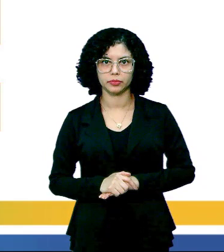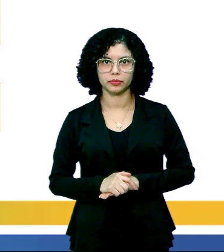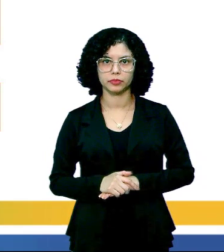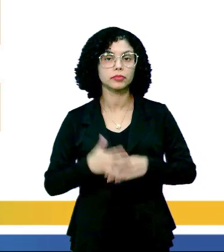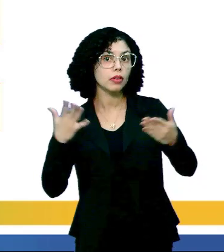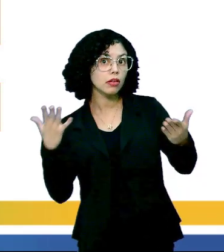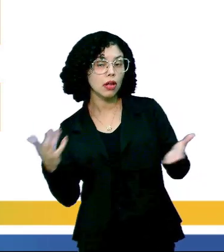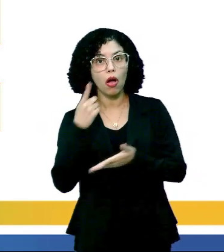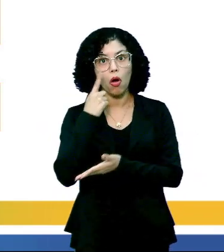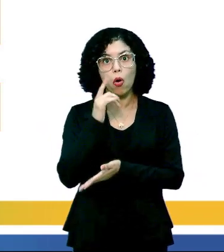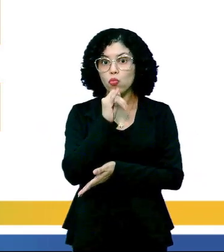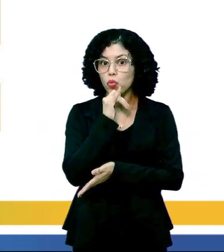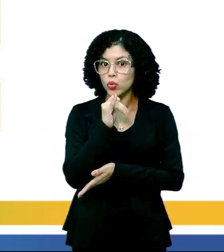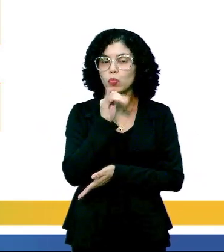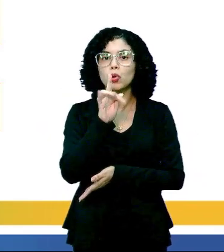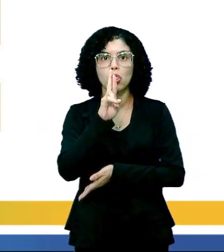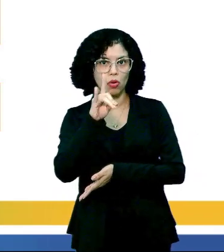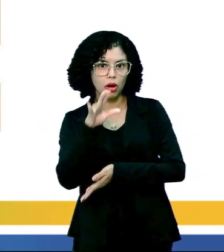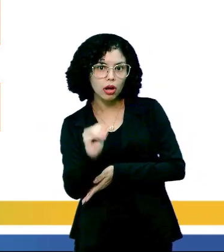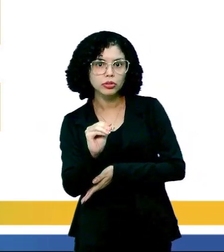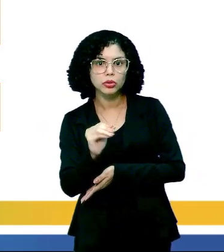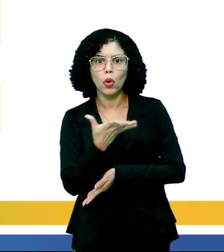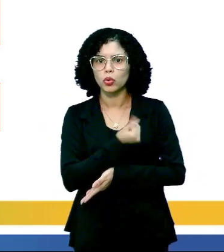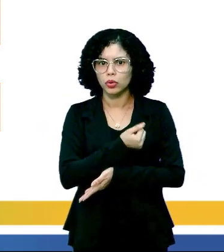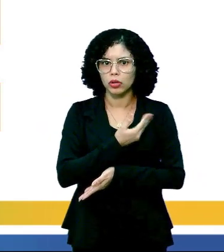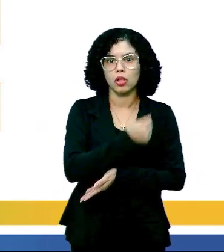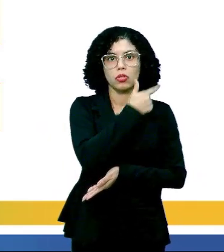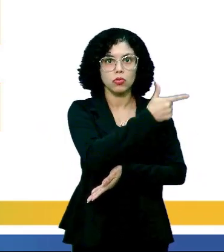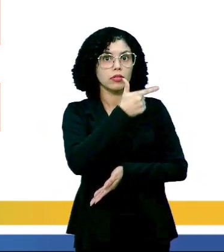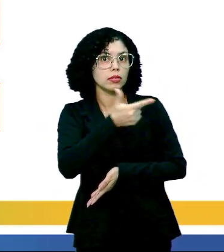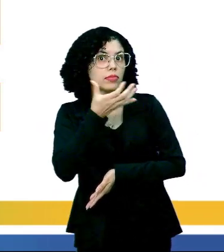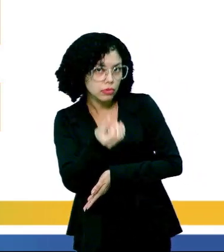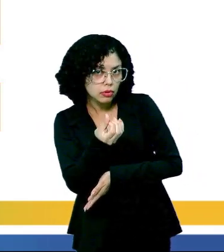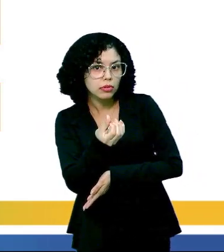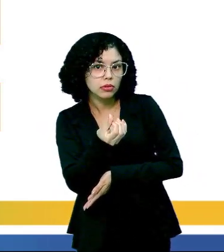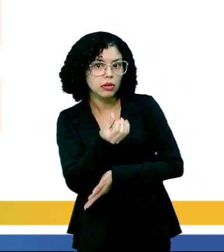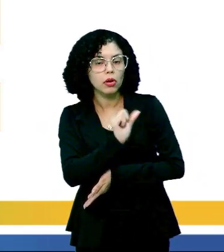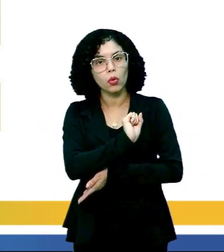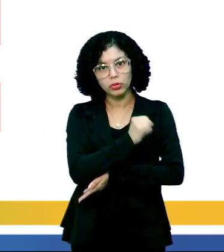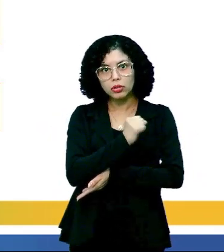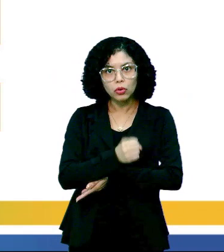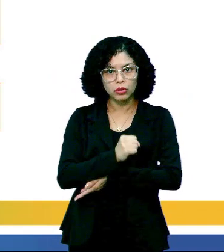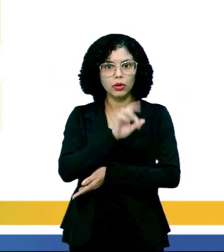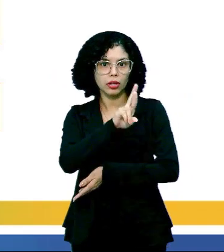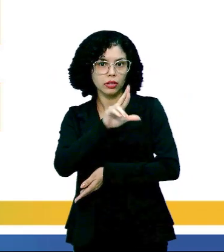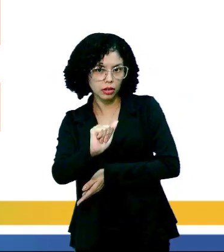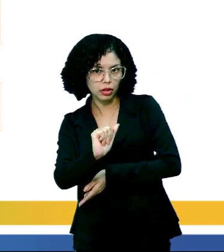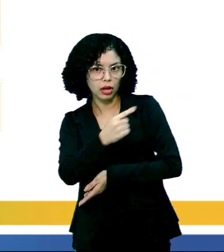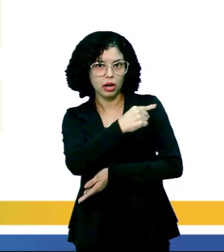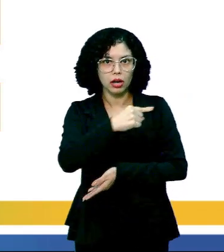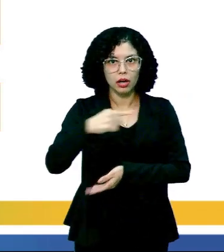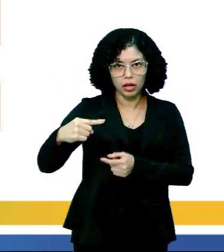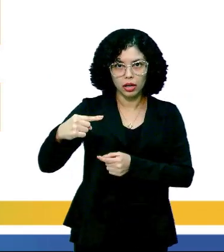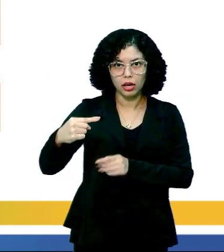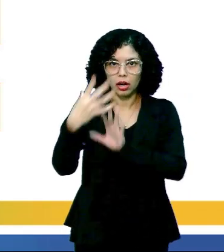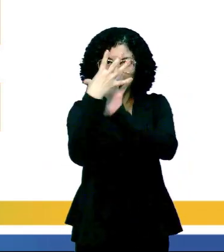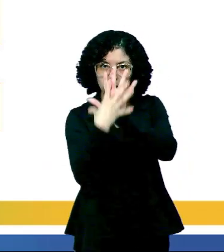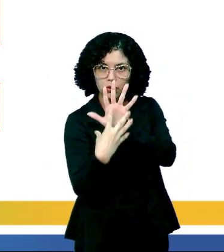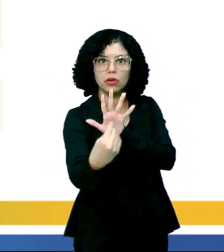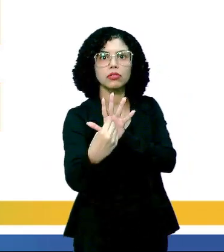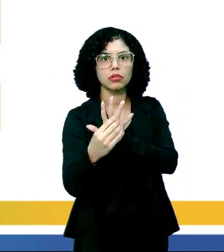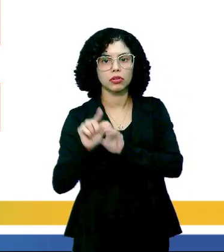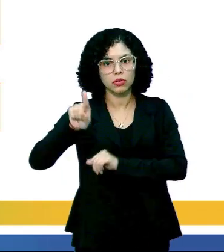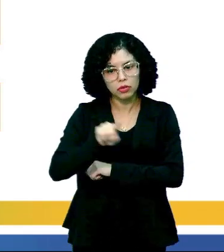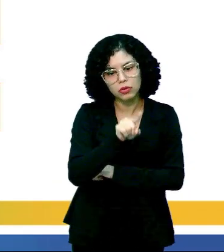atômico. Então, olha o exemplo do rádio. O número de massa 226 e o número atômico 88. Ao emitir uma